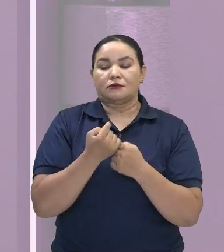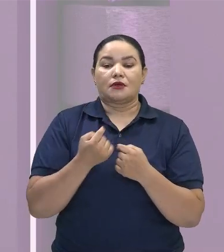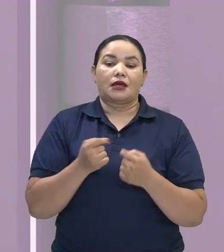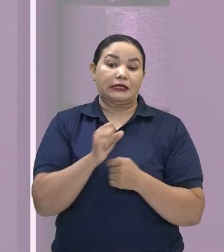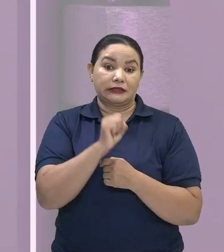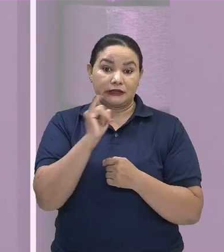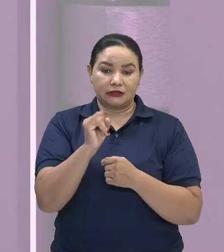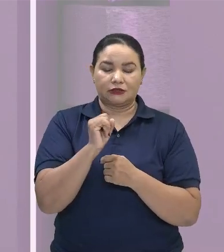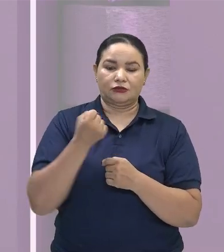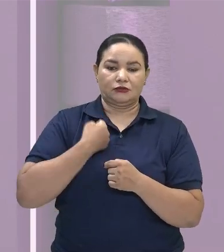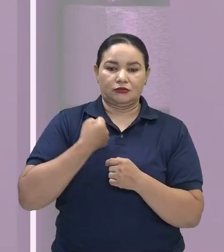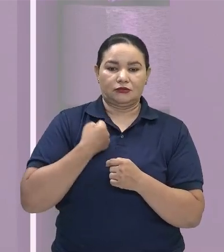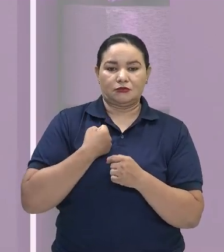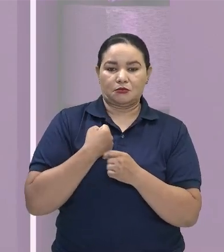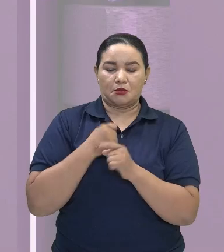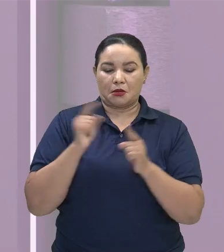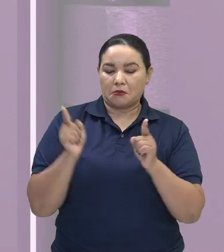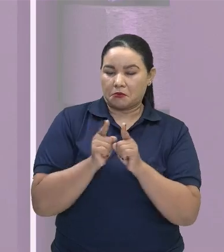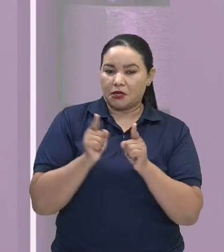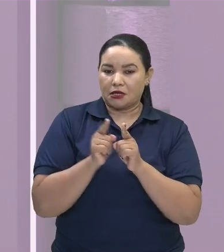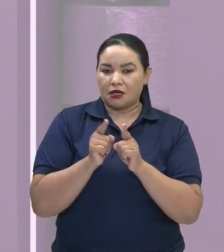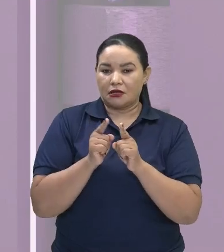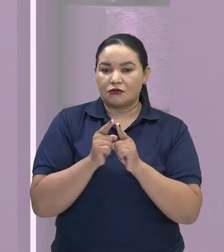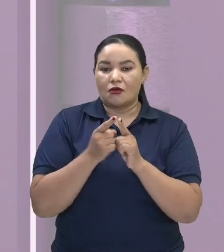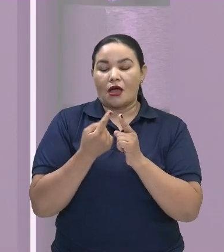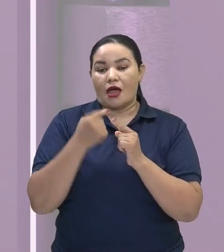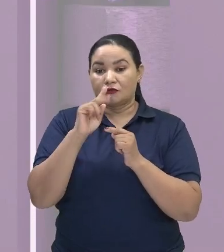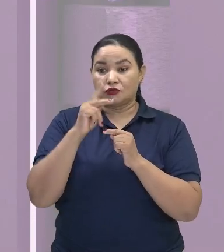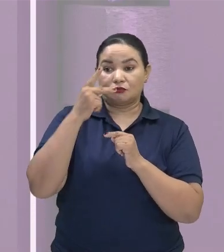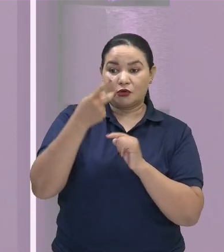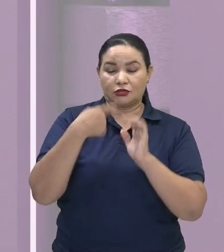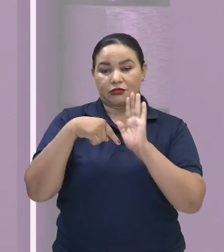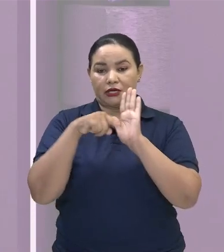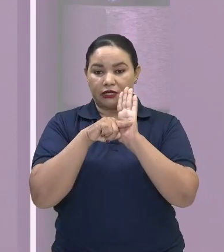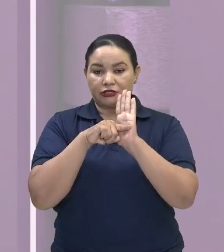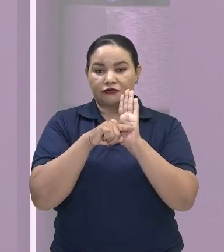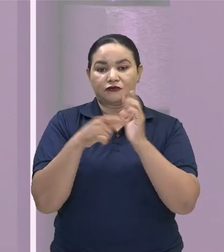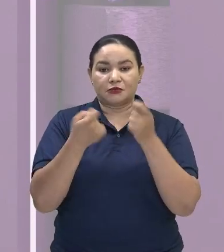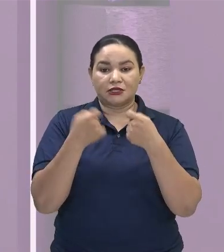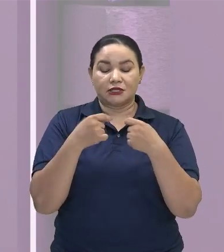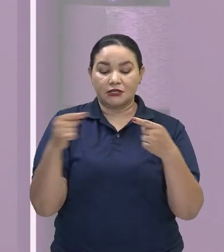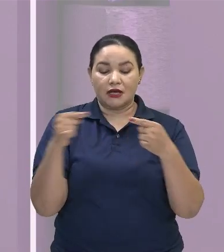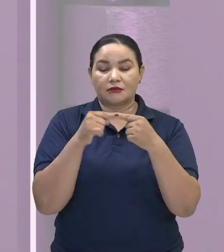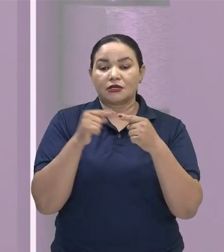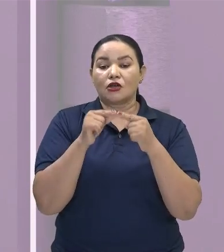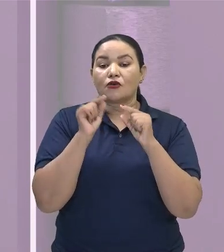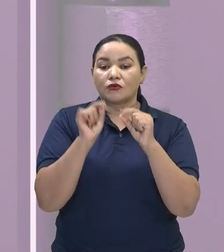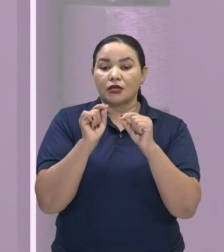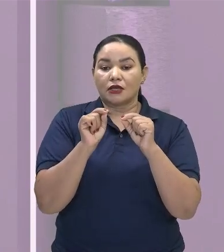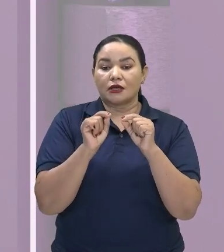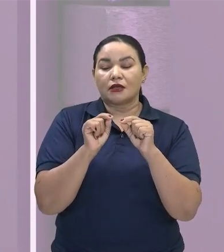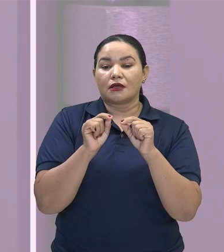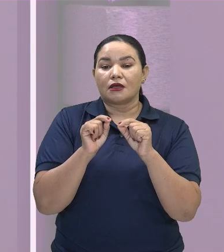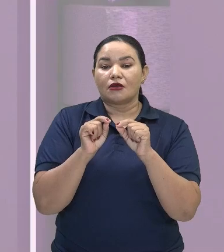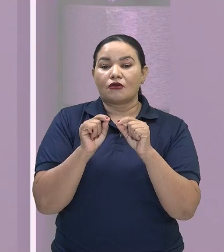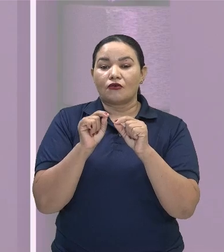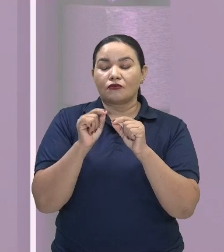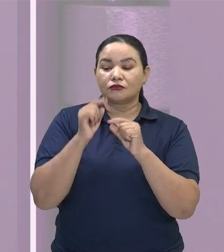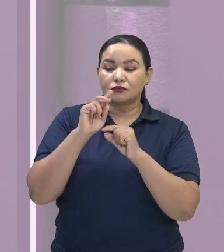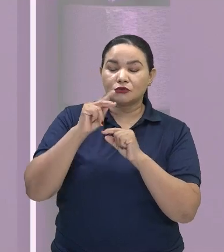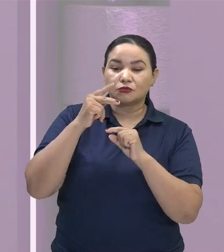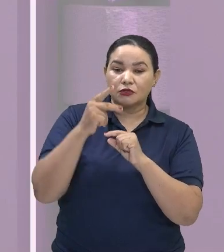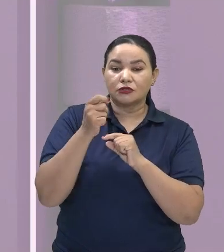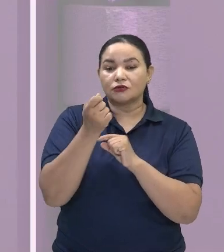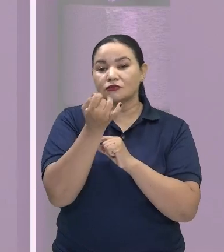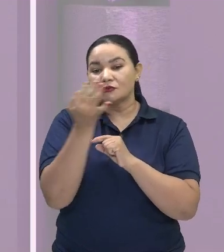pequeno, né, se o expoente for negativo, você vai levar em consideração que o número que está lá no expoente ele vai